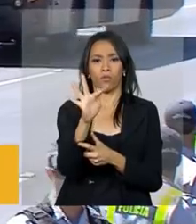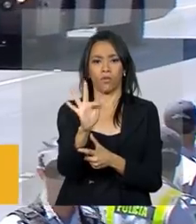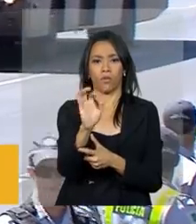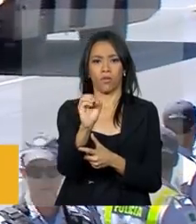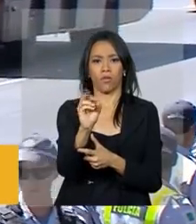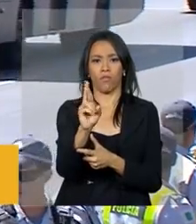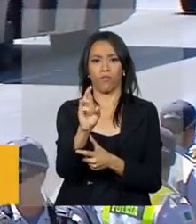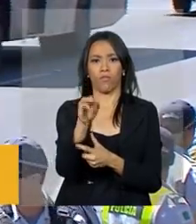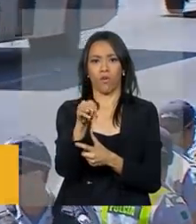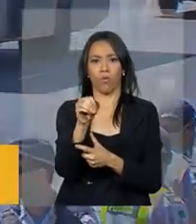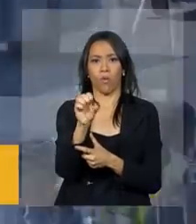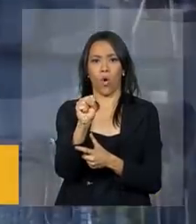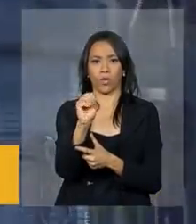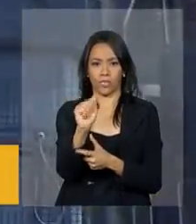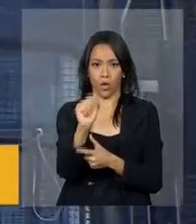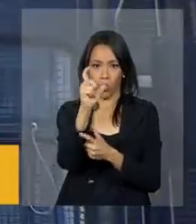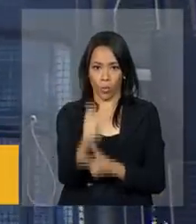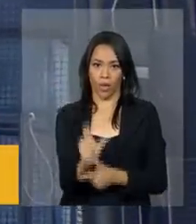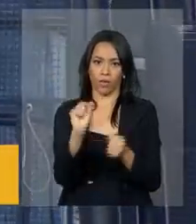foguetes.